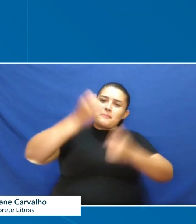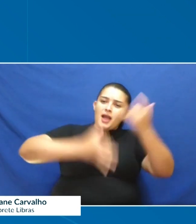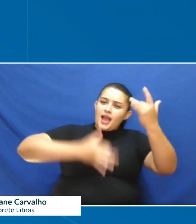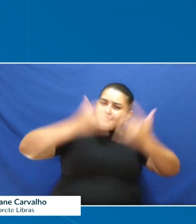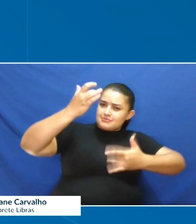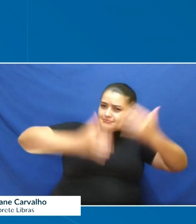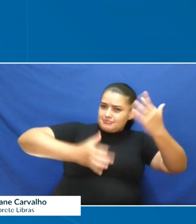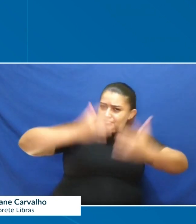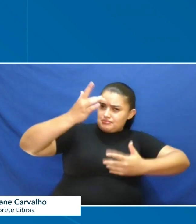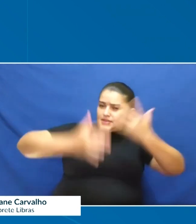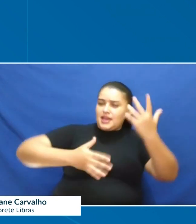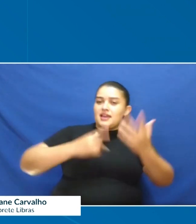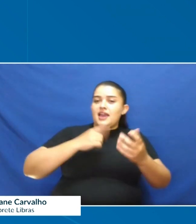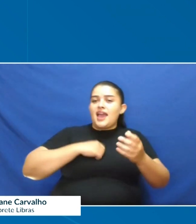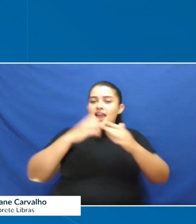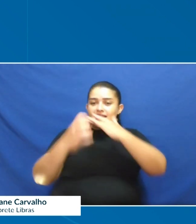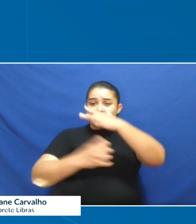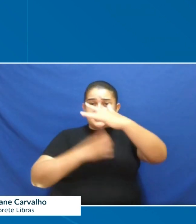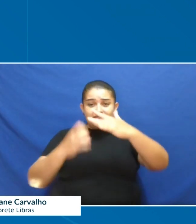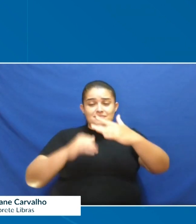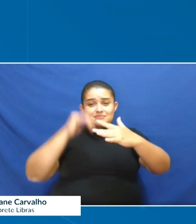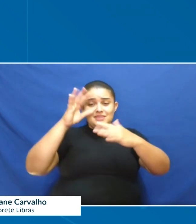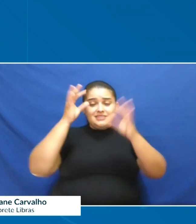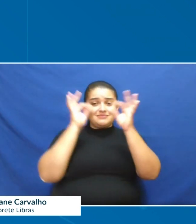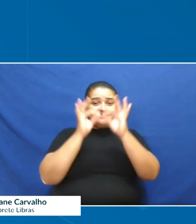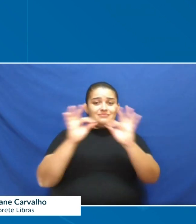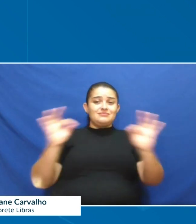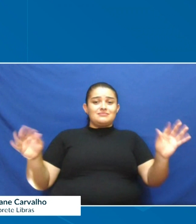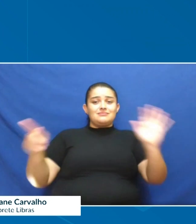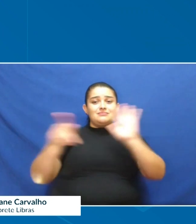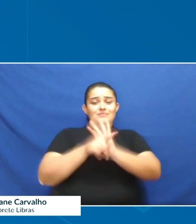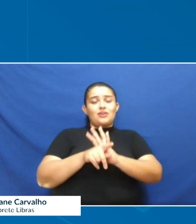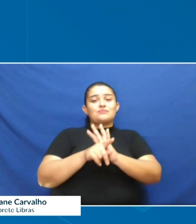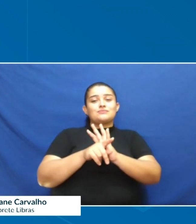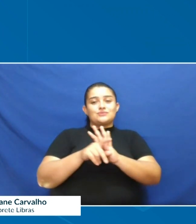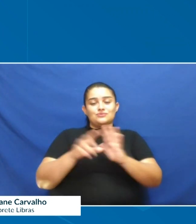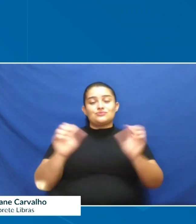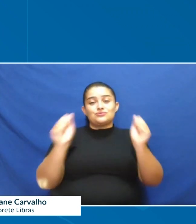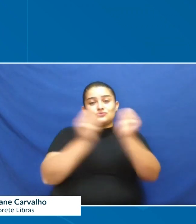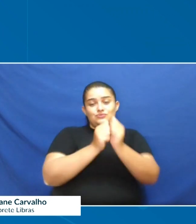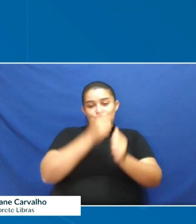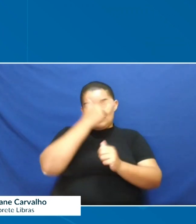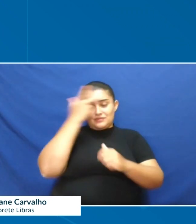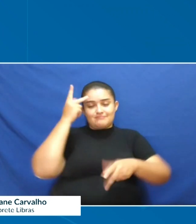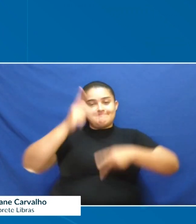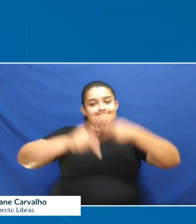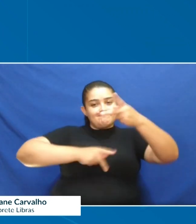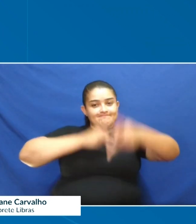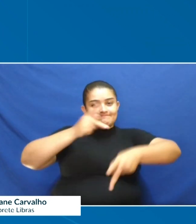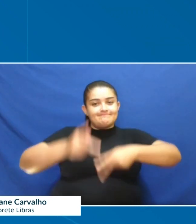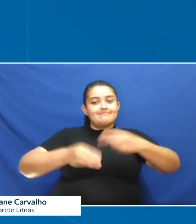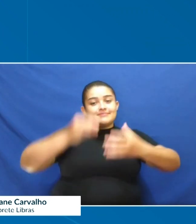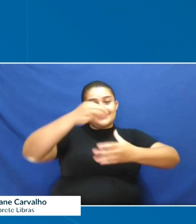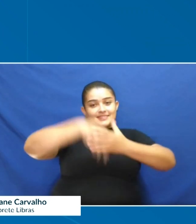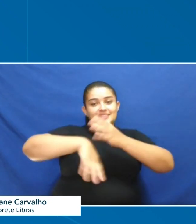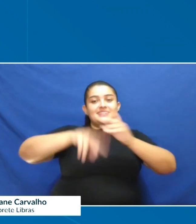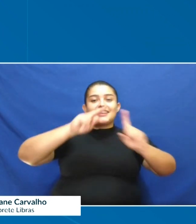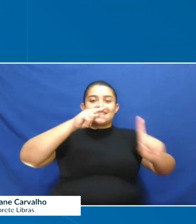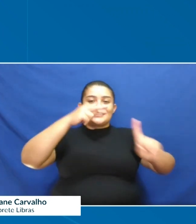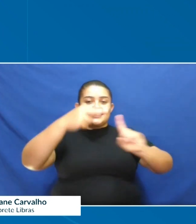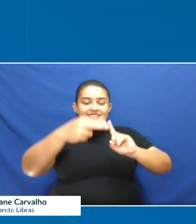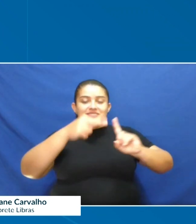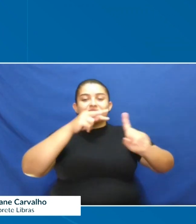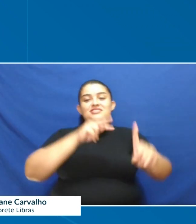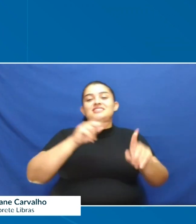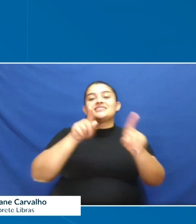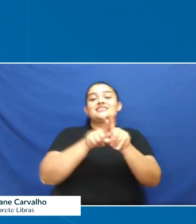a empresa mais adequada ao seu consumidor. E dentro dessa busca aí também,